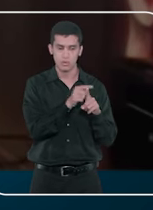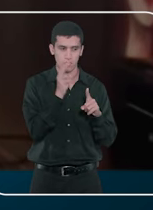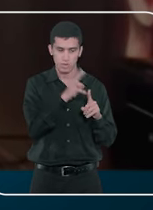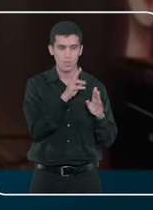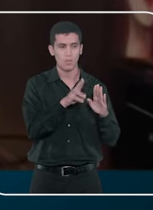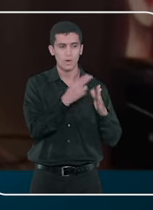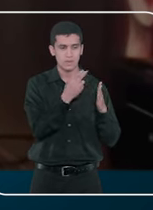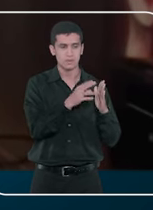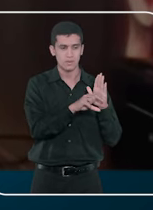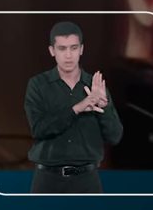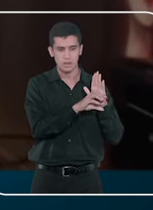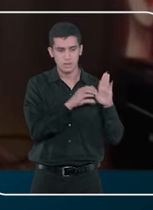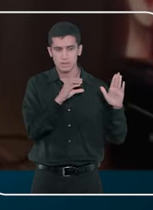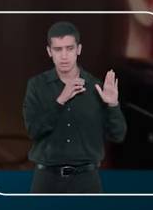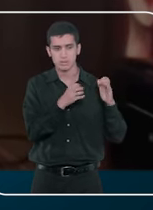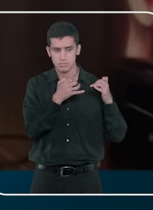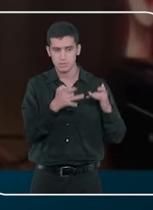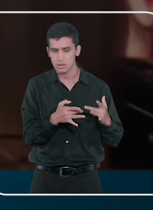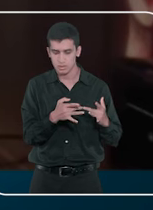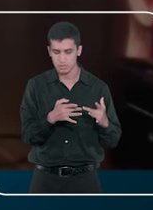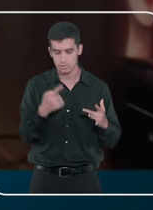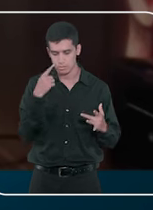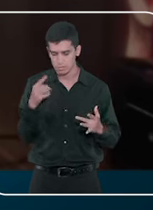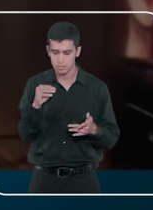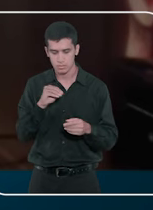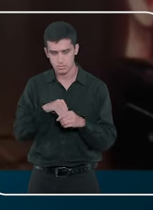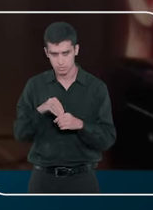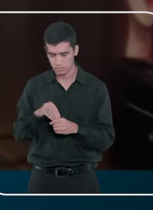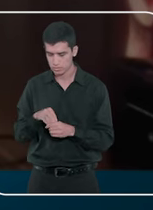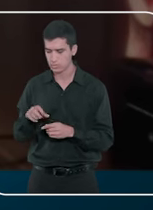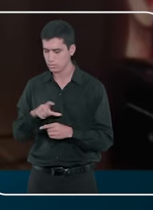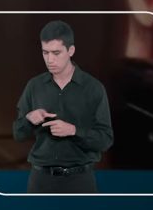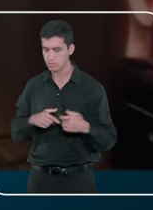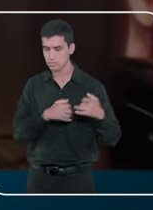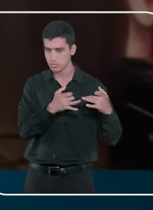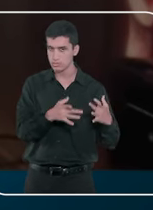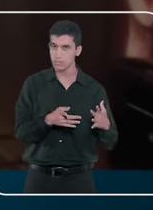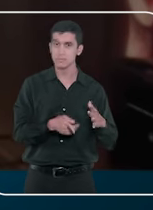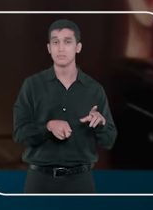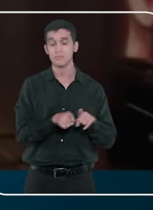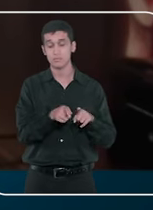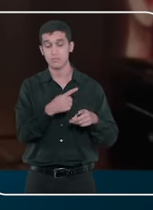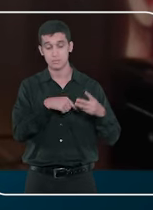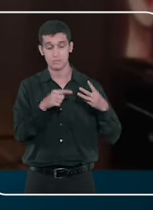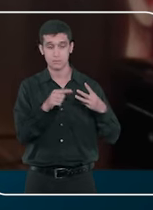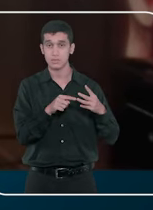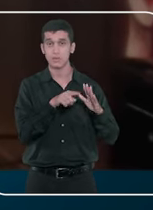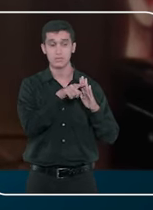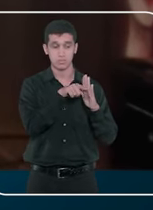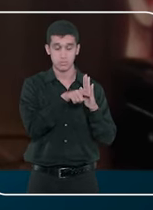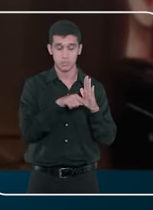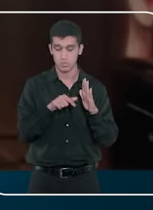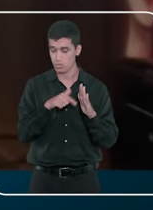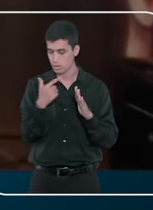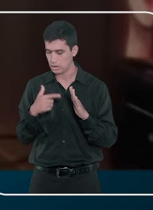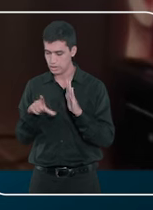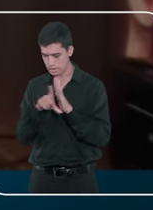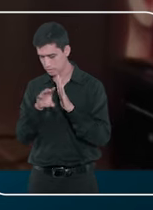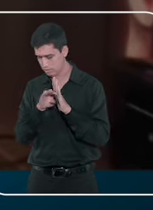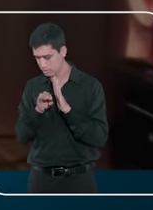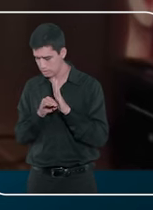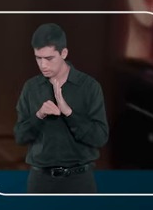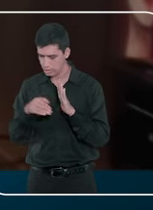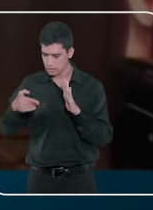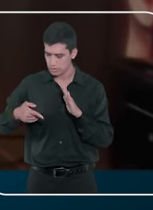estabelecidas, e vai, além disso, analisar os outros aspectos referentes à legislação de regência,